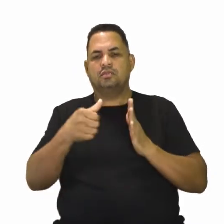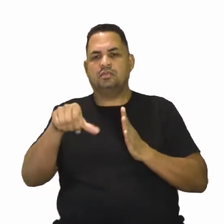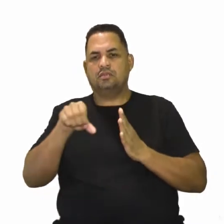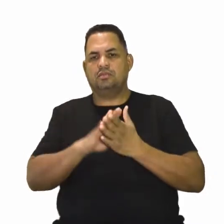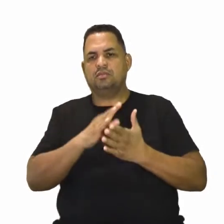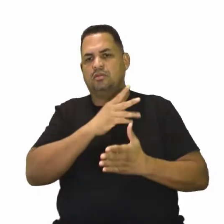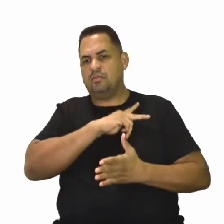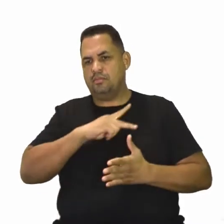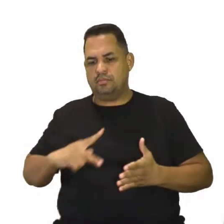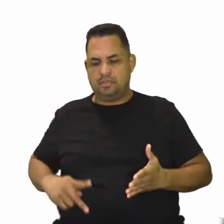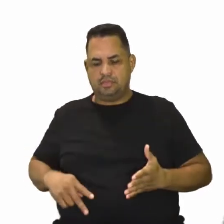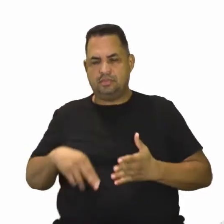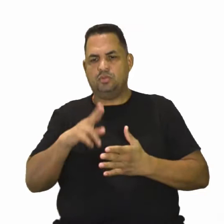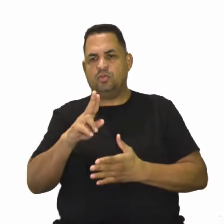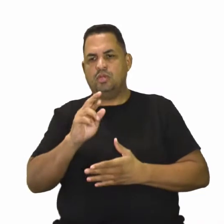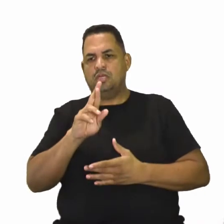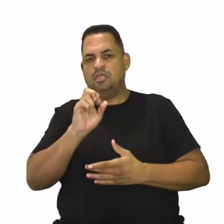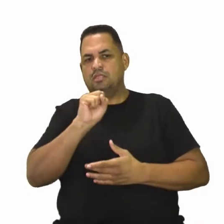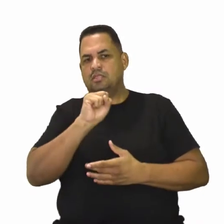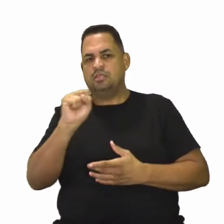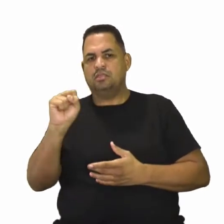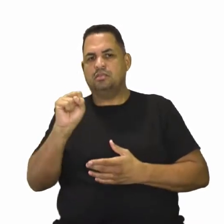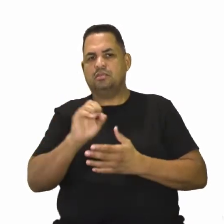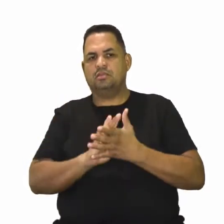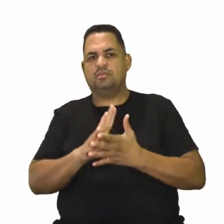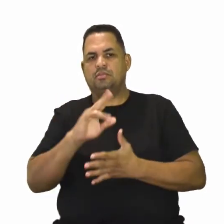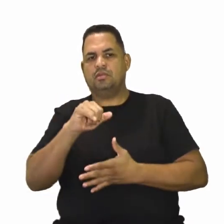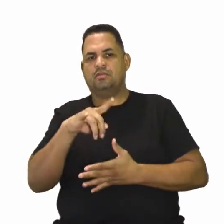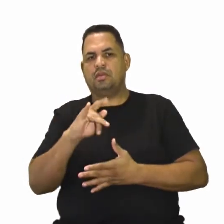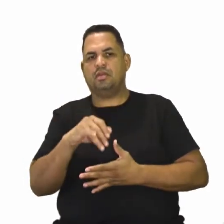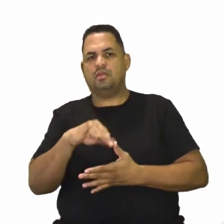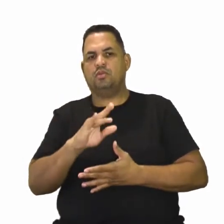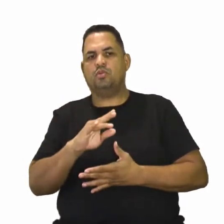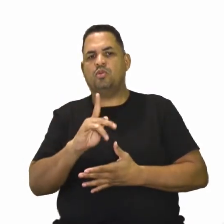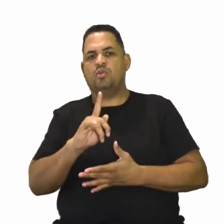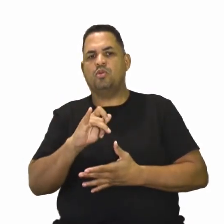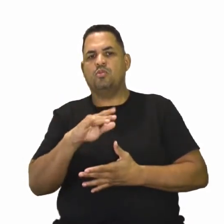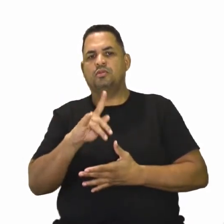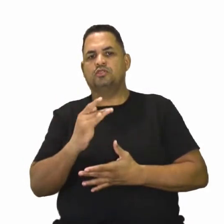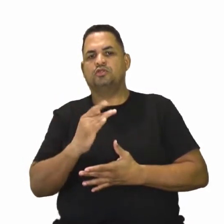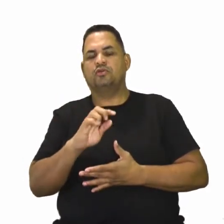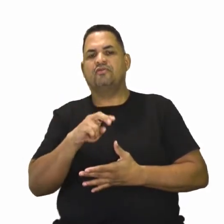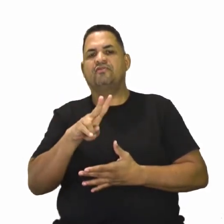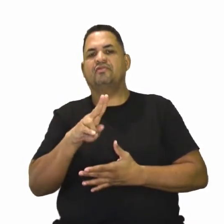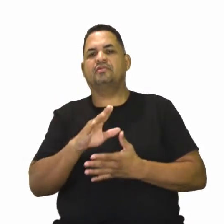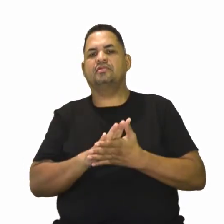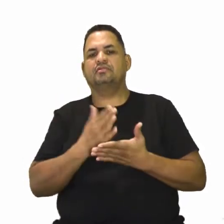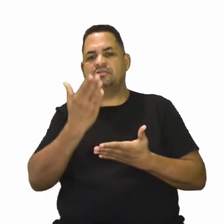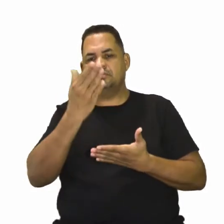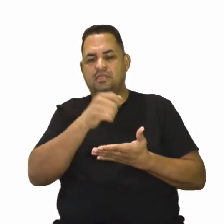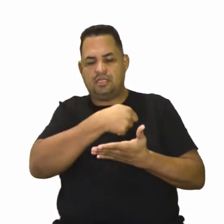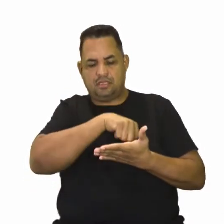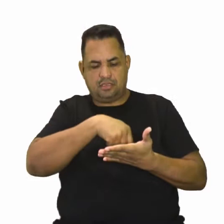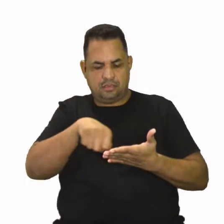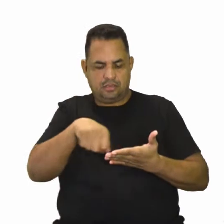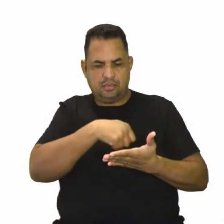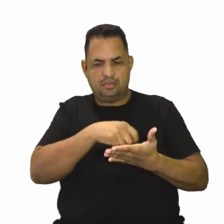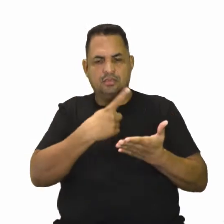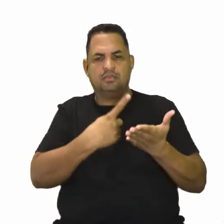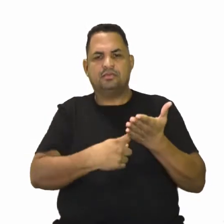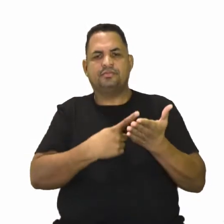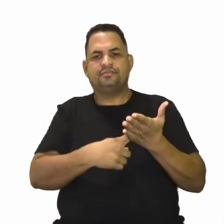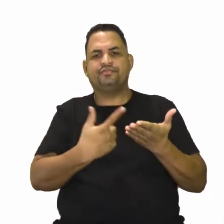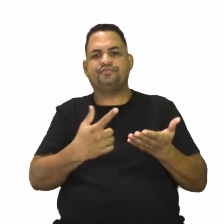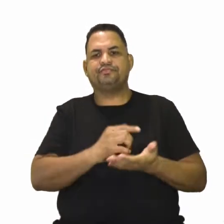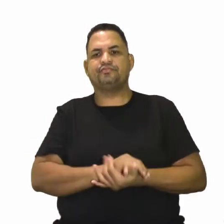da União Soviética, Mikhail Gorbachev, lembra do Mikhail Gorbachev, aquele que estava assinando o